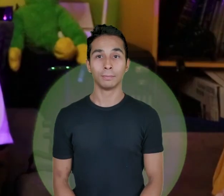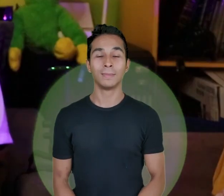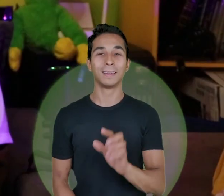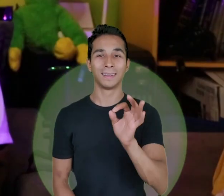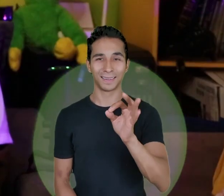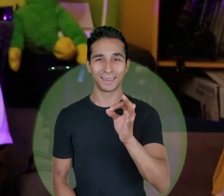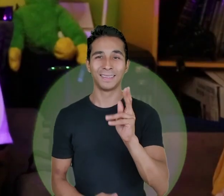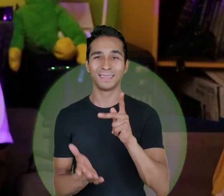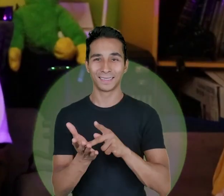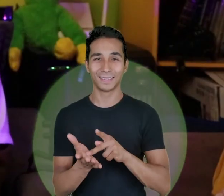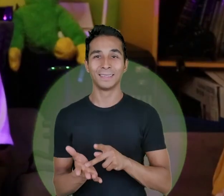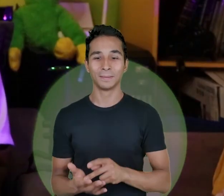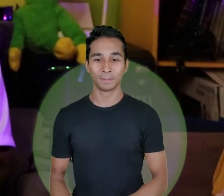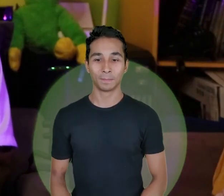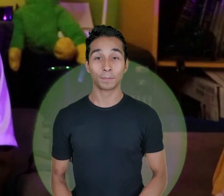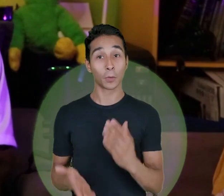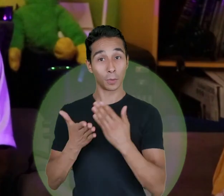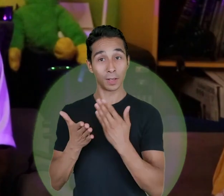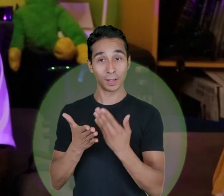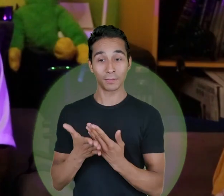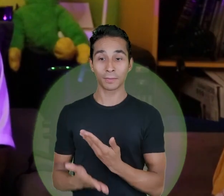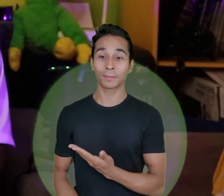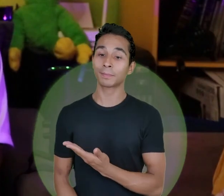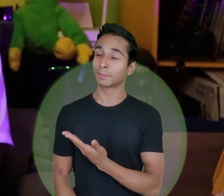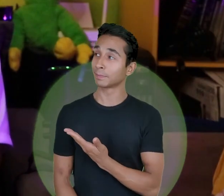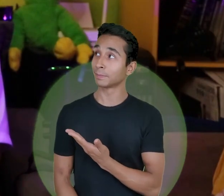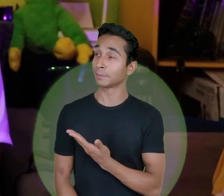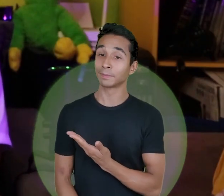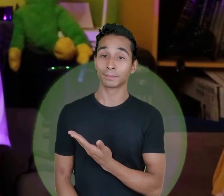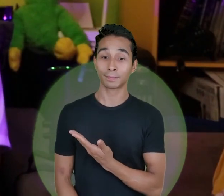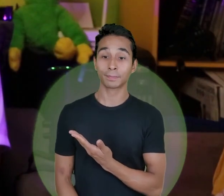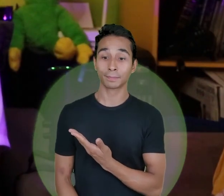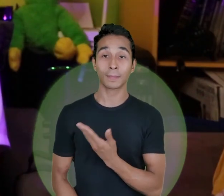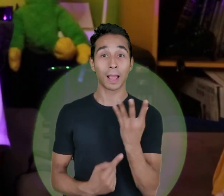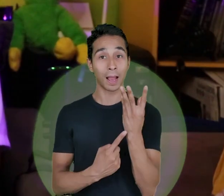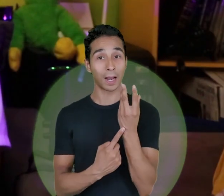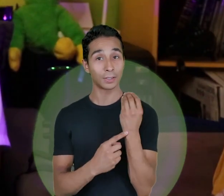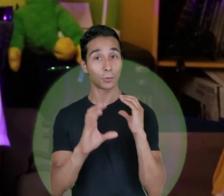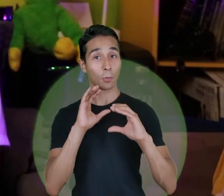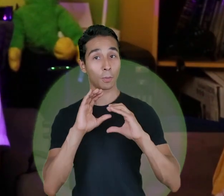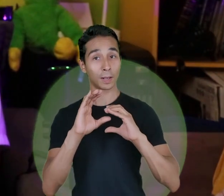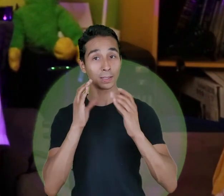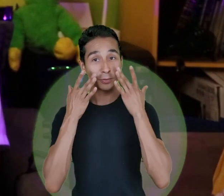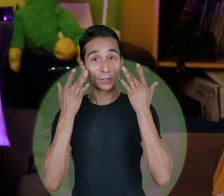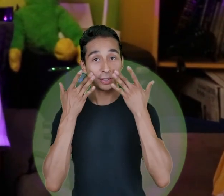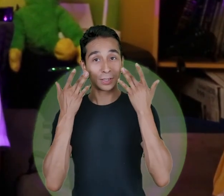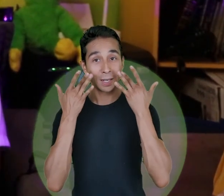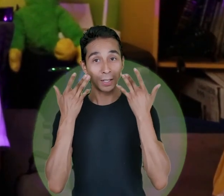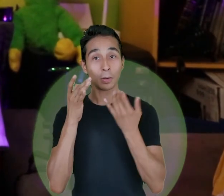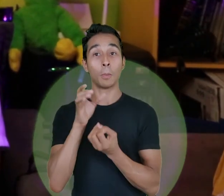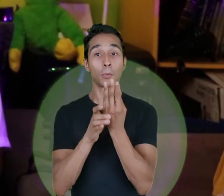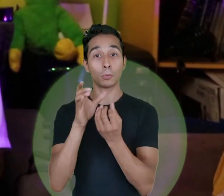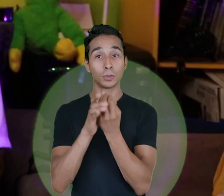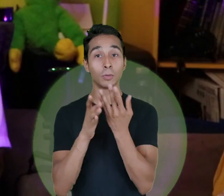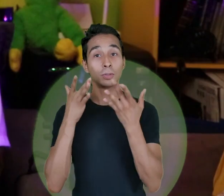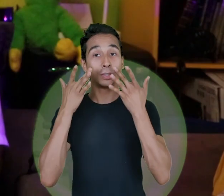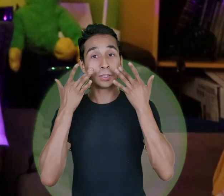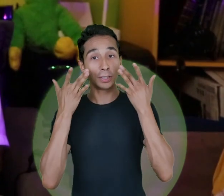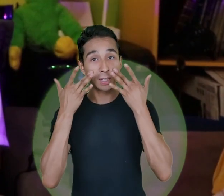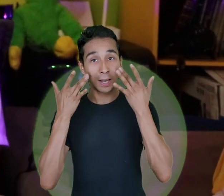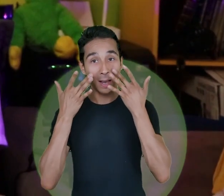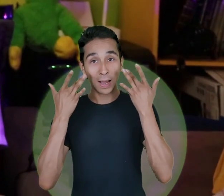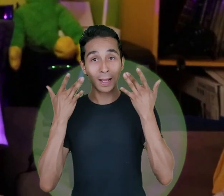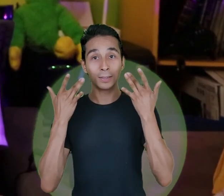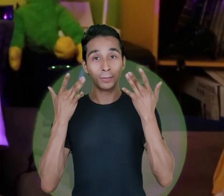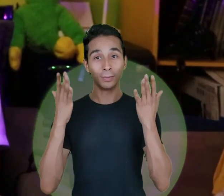E a gente tem um livro aqui do Dante Passarelli, que é Marketing de Comunicação na Produção Teatral, Produzindo Cultura na Era da Economia